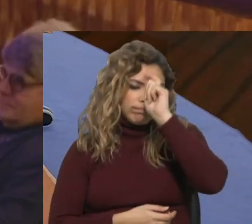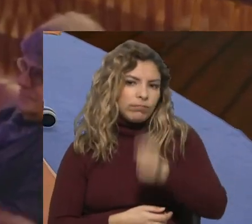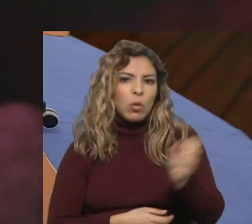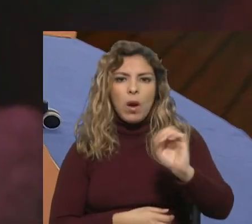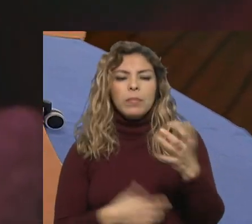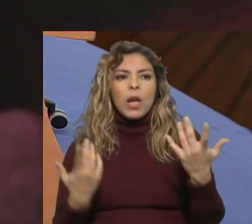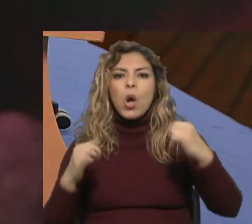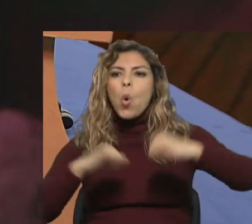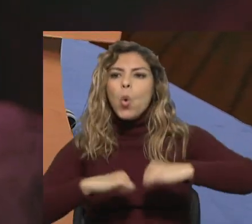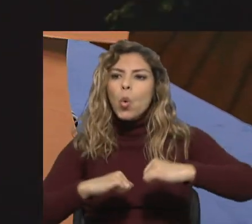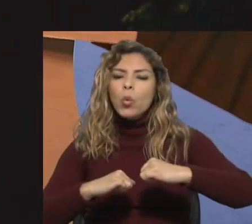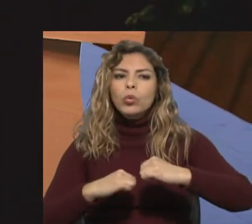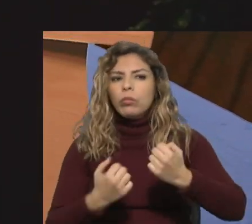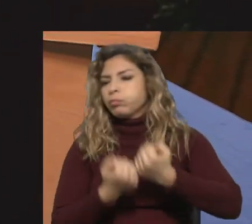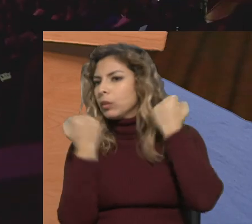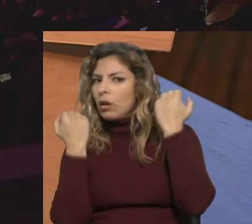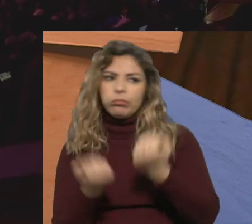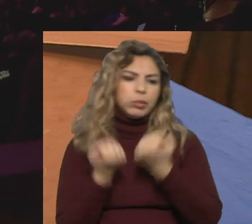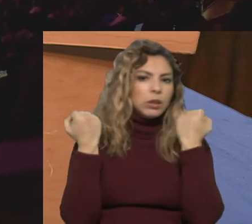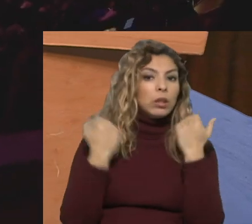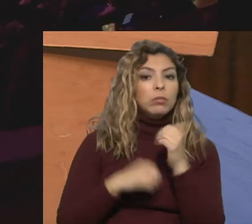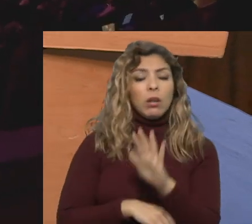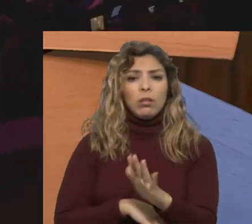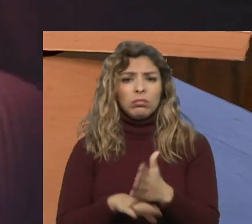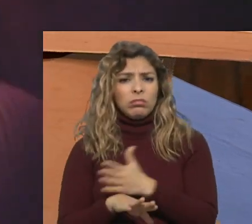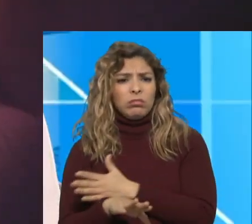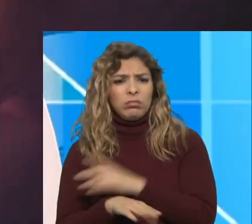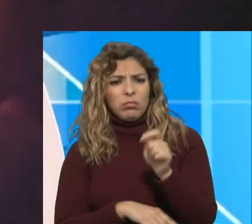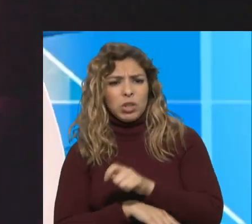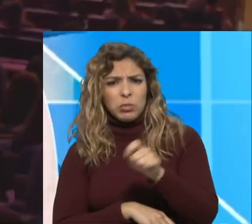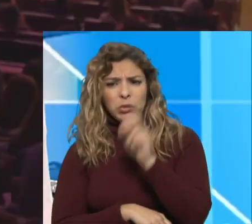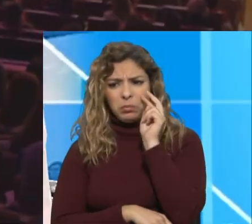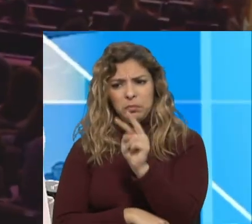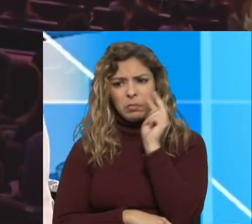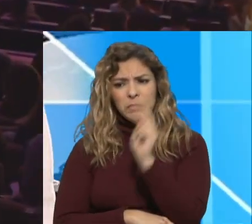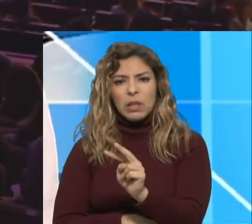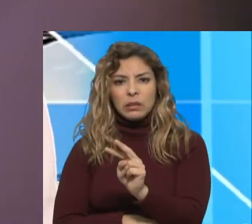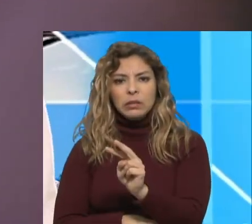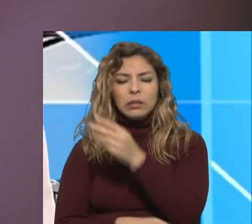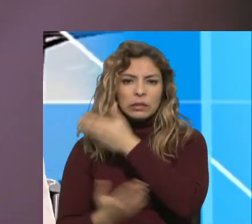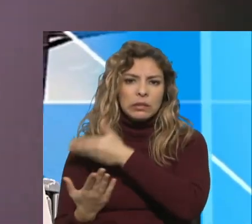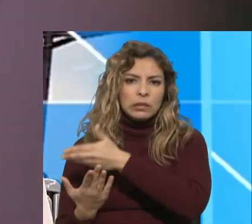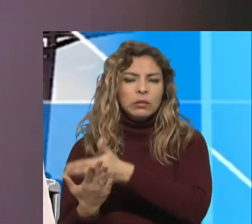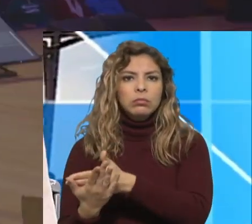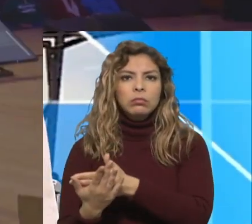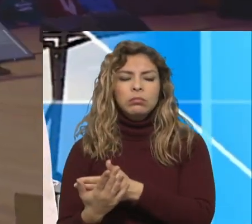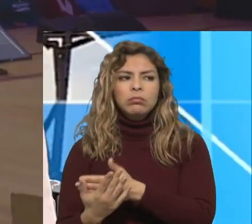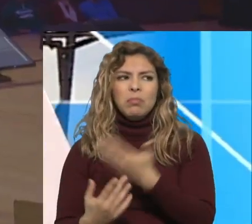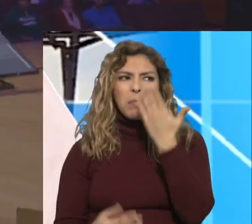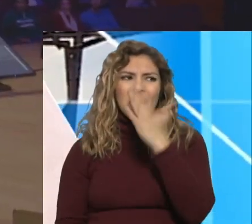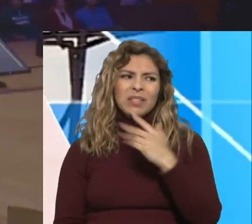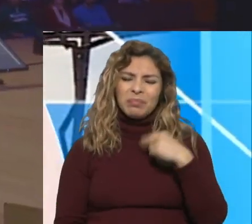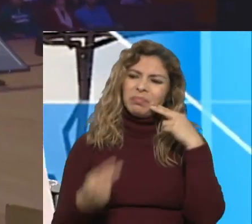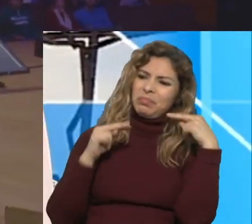consensos, tudo aquilo que temos assistido até nos últimos meses. E perante isso, parece-nos que, na verdade, há uma